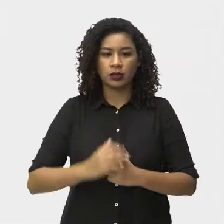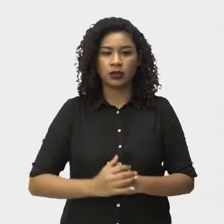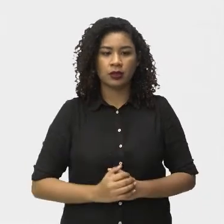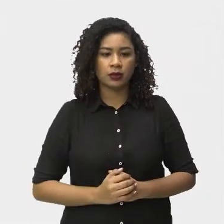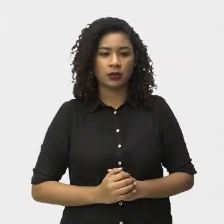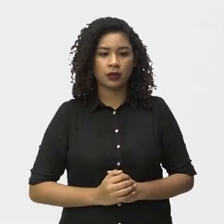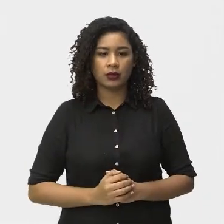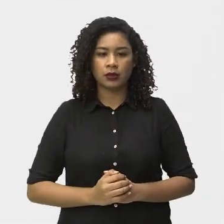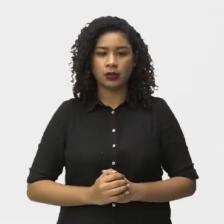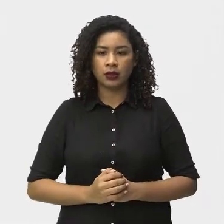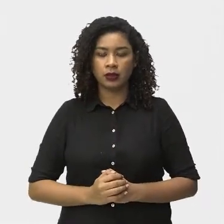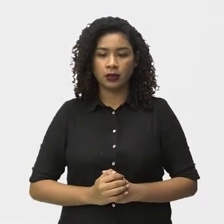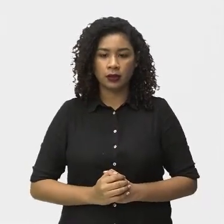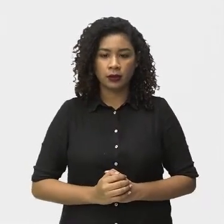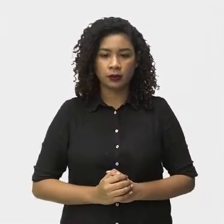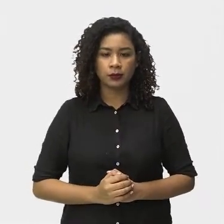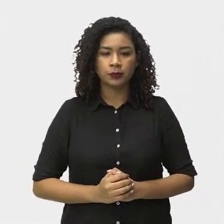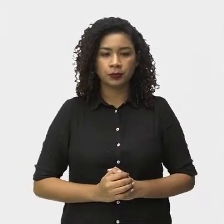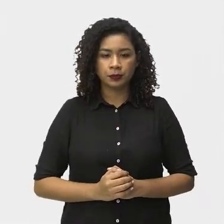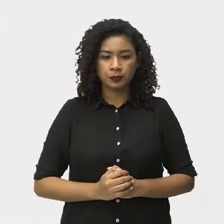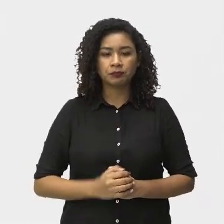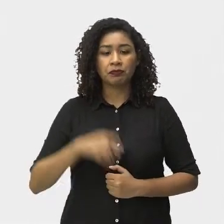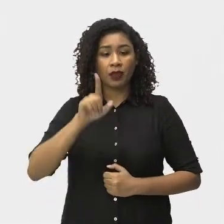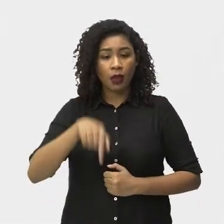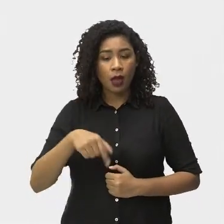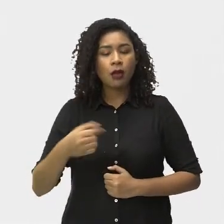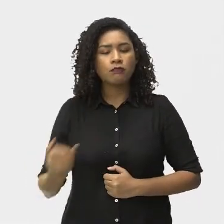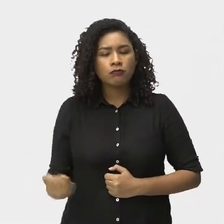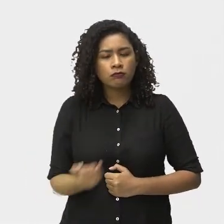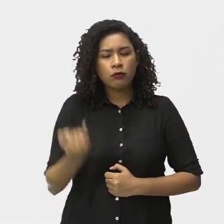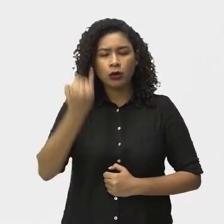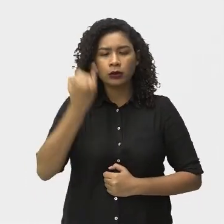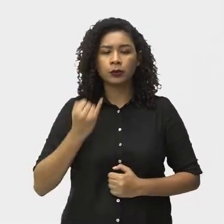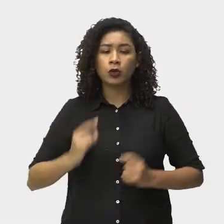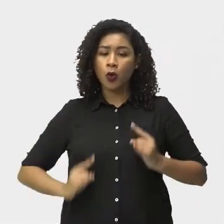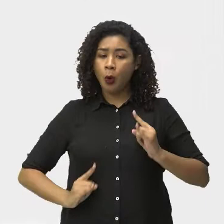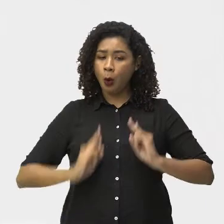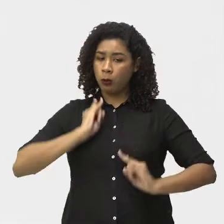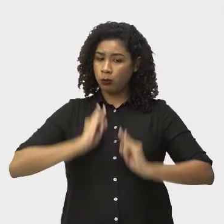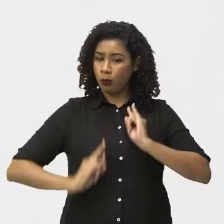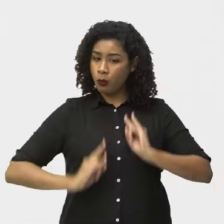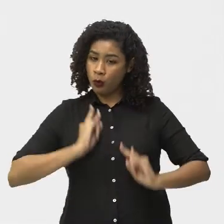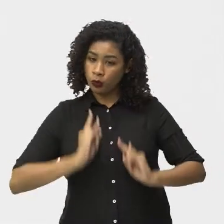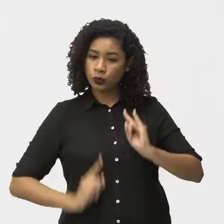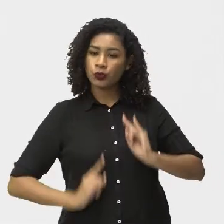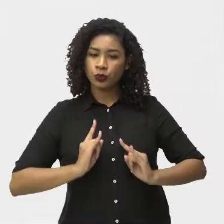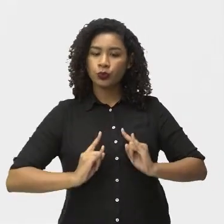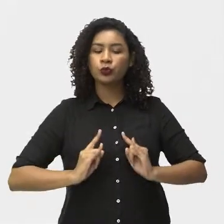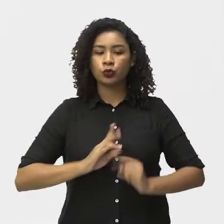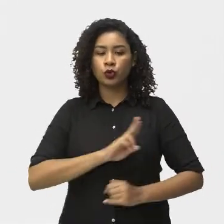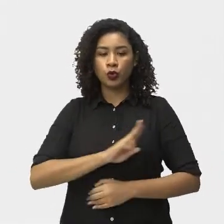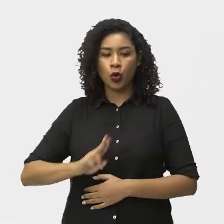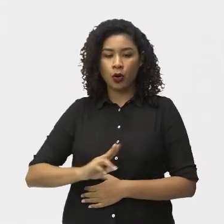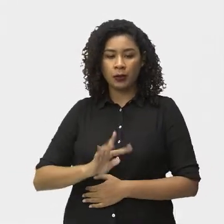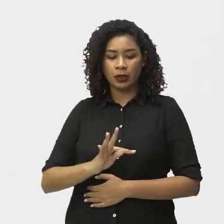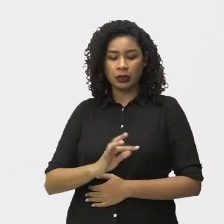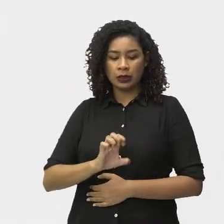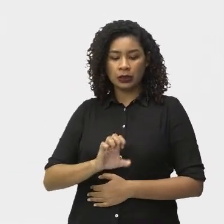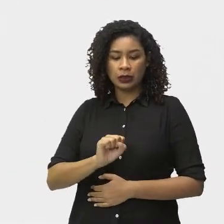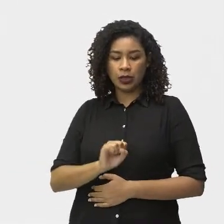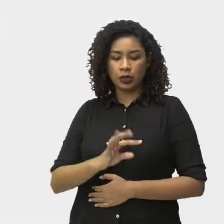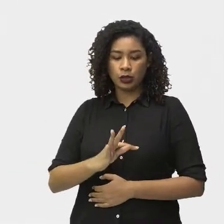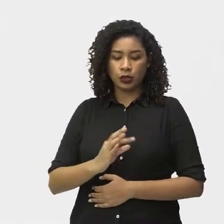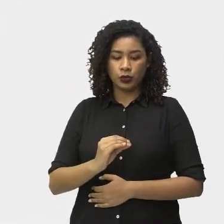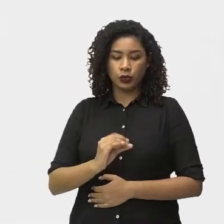ó, é muito importante para a produção ali, ó, e o desenvolvimento do homem, né? Então, olha ali, a testosterona, que é o